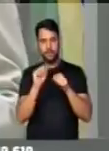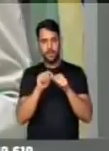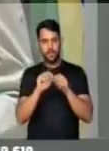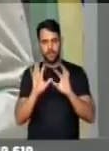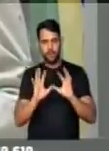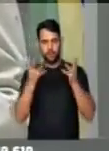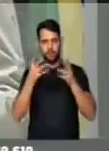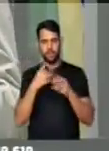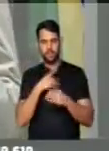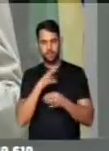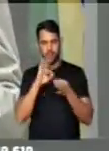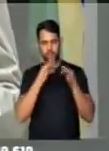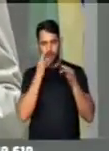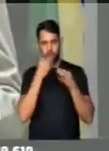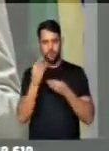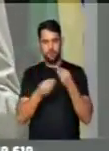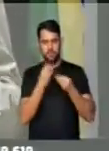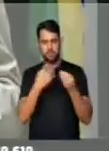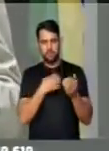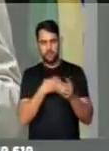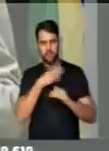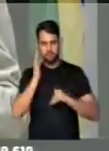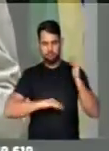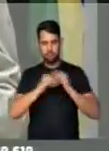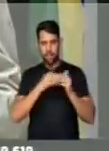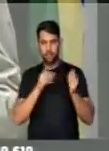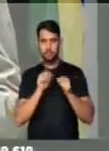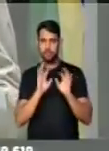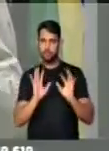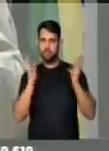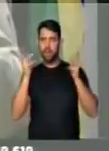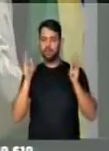a comemoração de uma maneira prática.